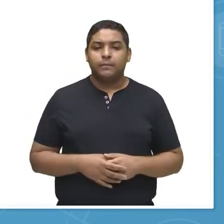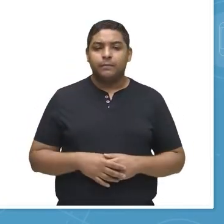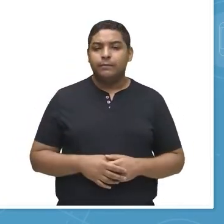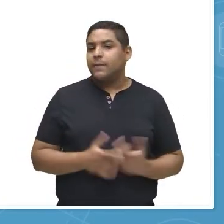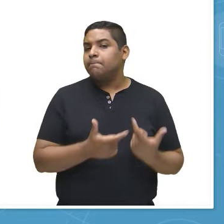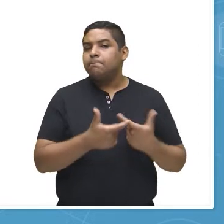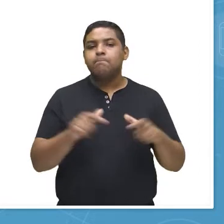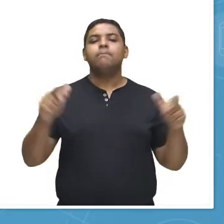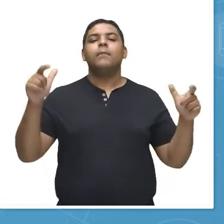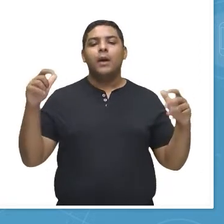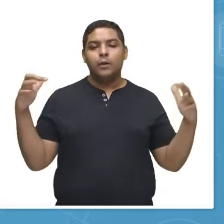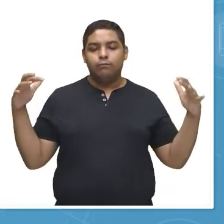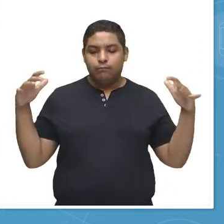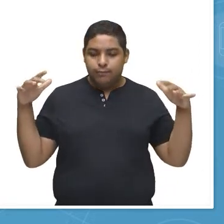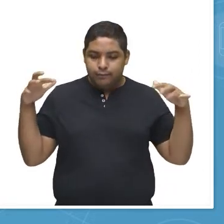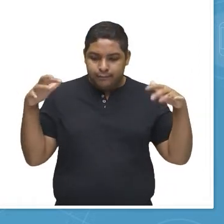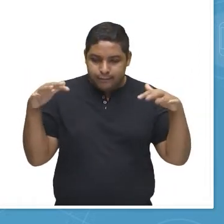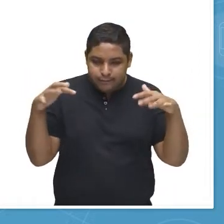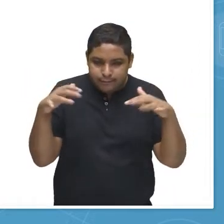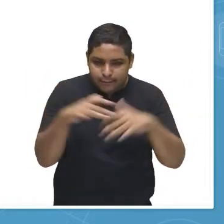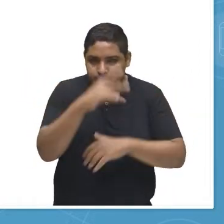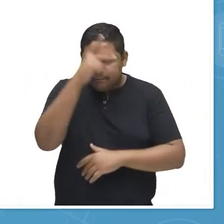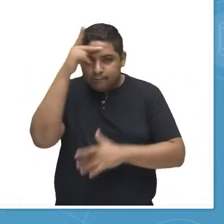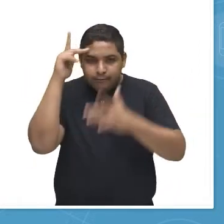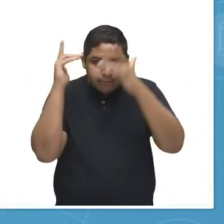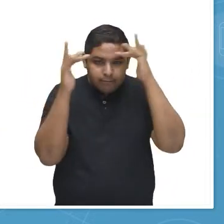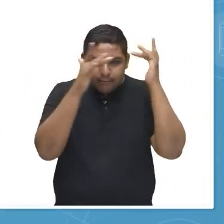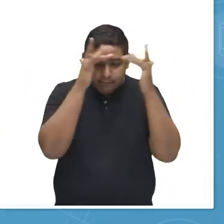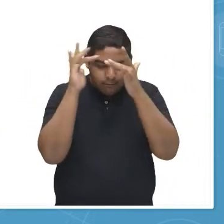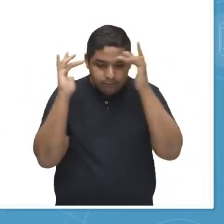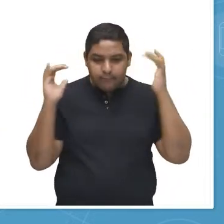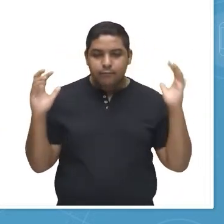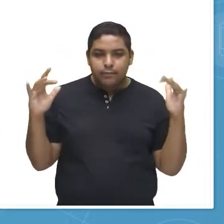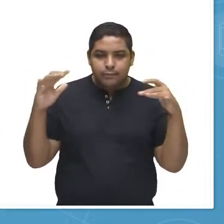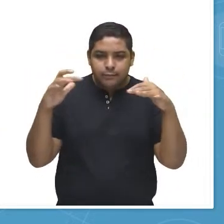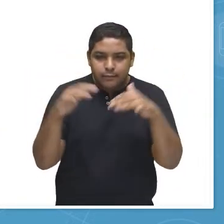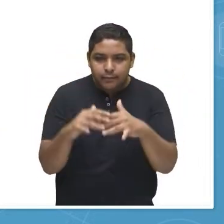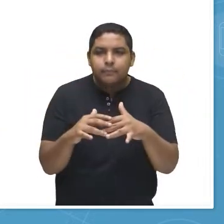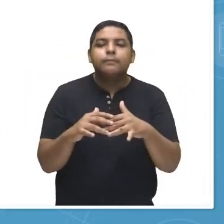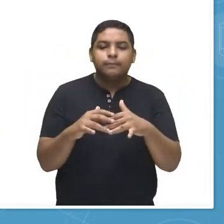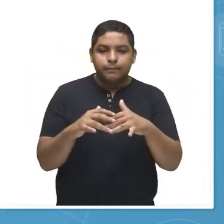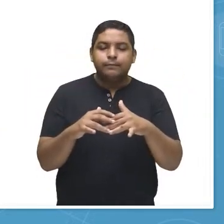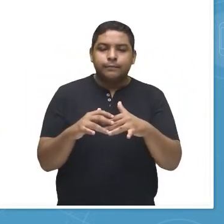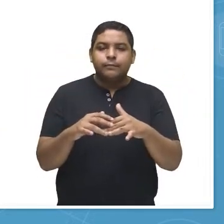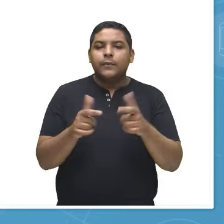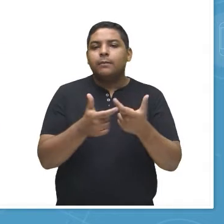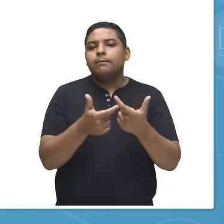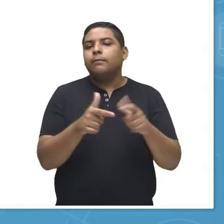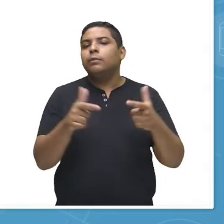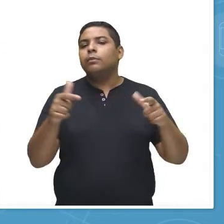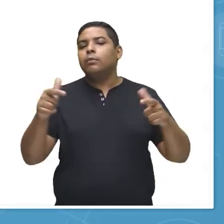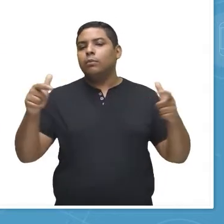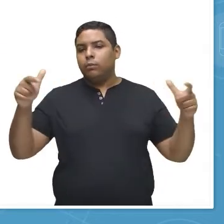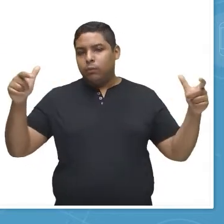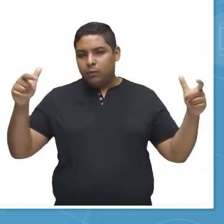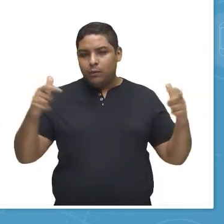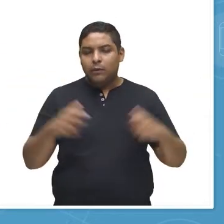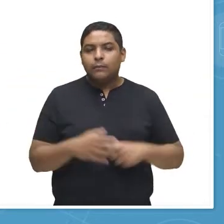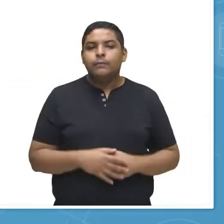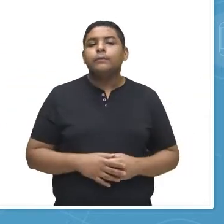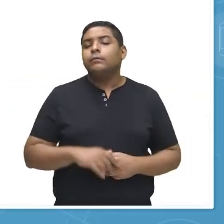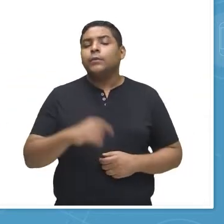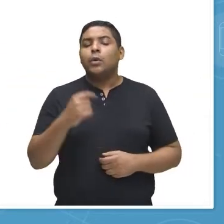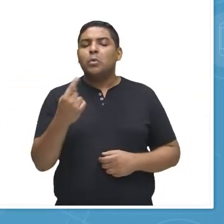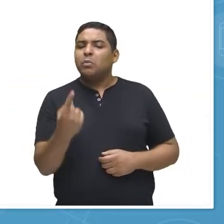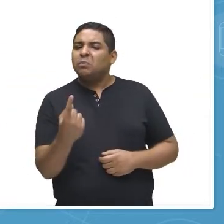maiores aglomerações urbanas nos dias atuais. São formadas pela crescente expansão de uma ou duas